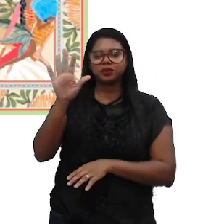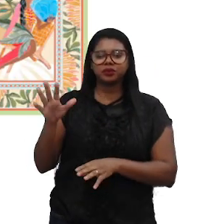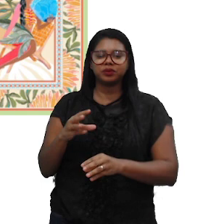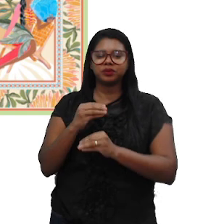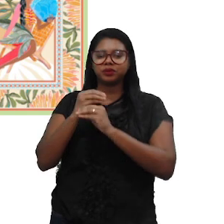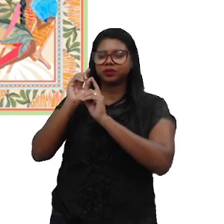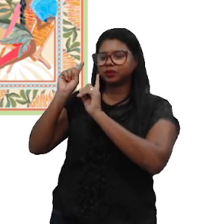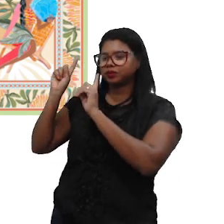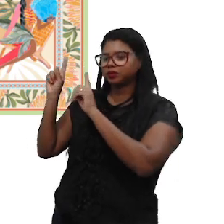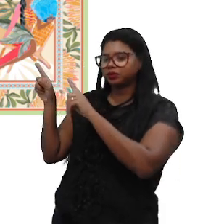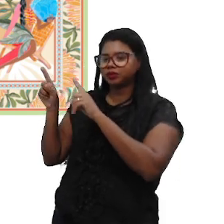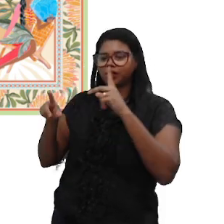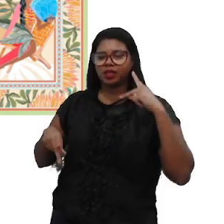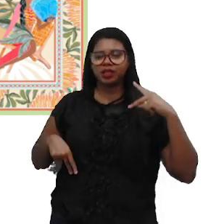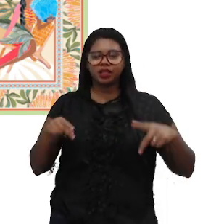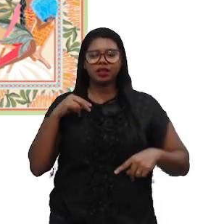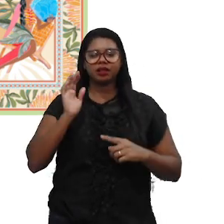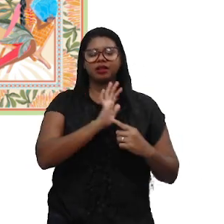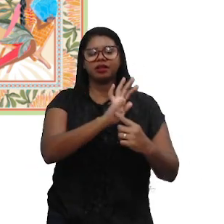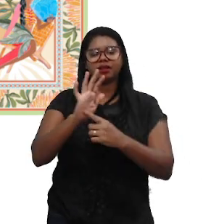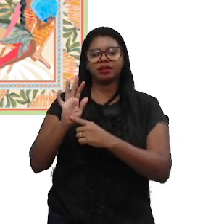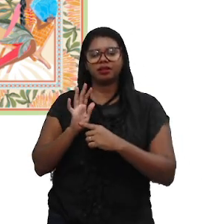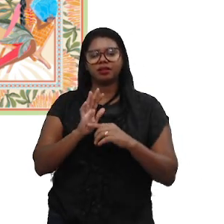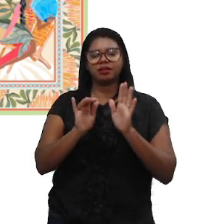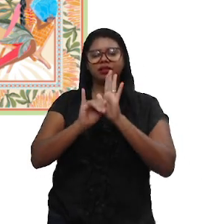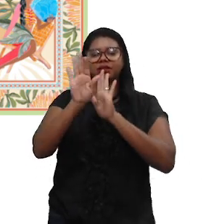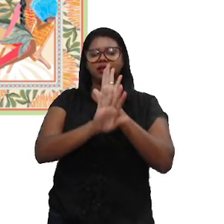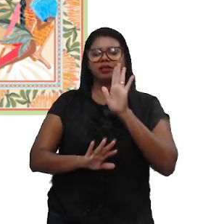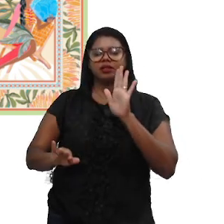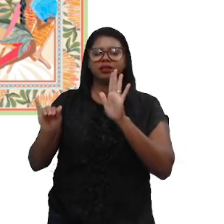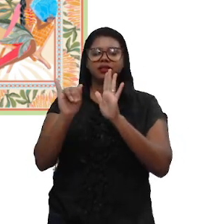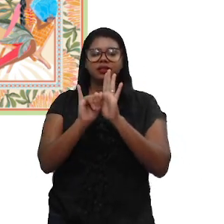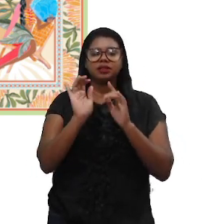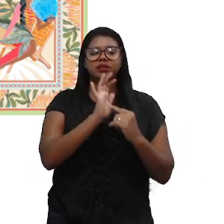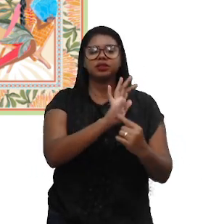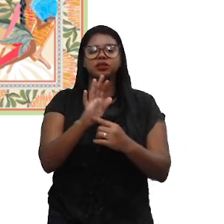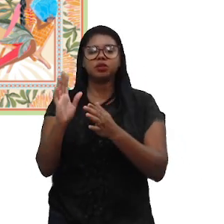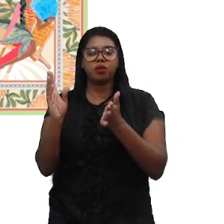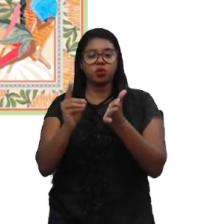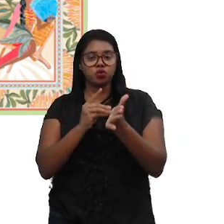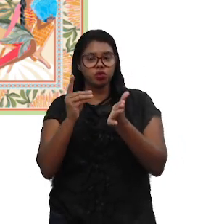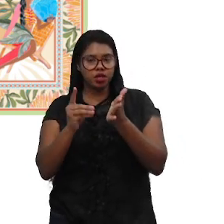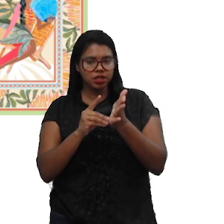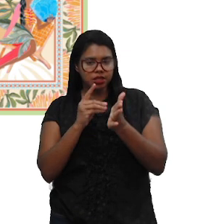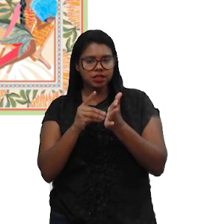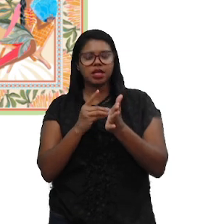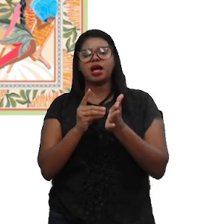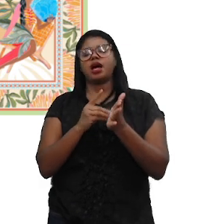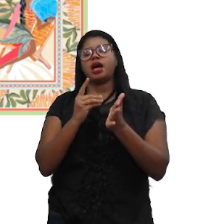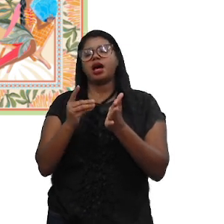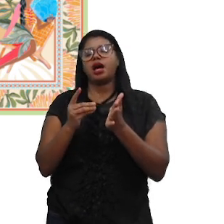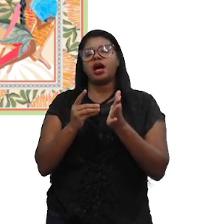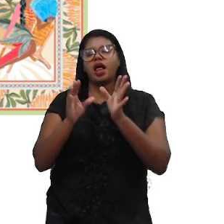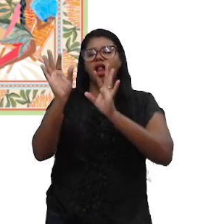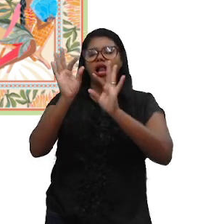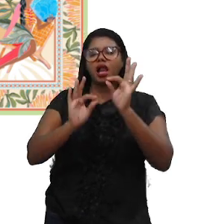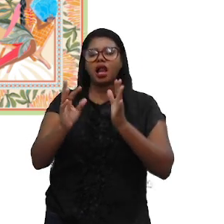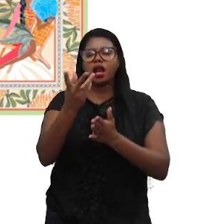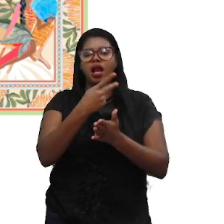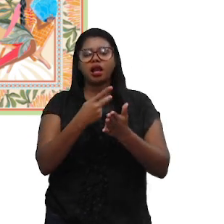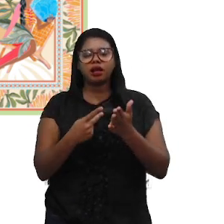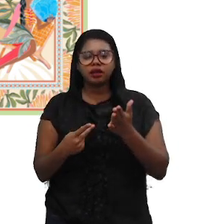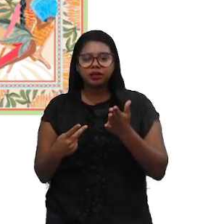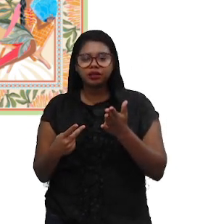A ilustração na moda é uma parte bem massa, né? Porque o design e o ilustrador, ele pode atuar tanto